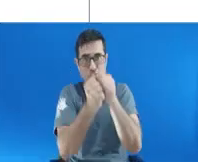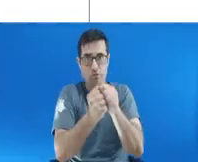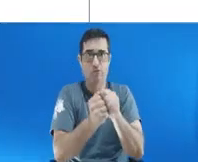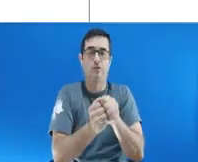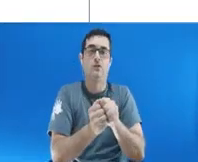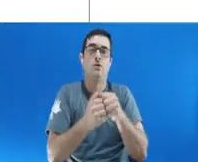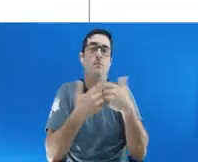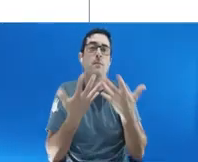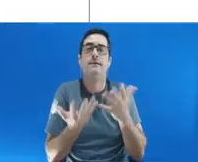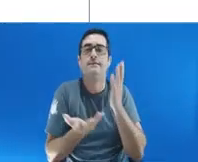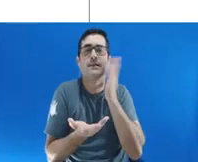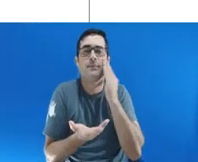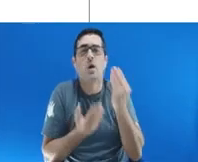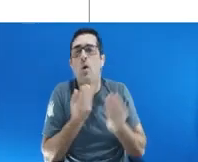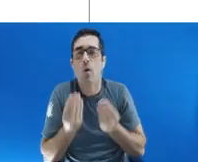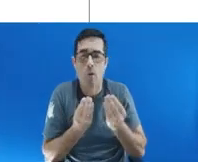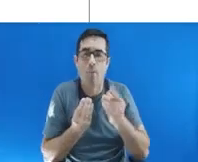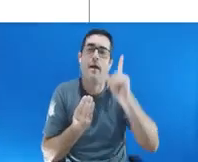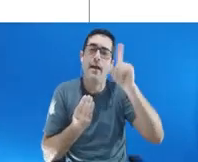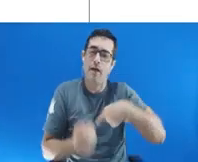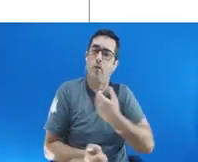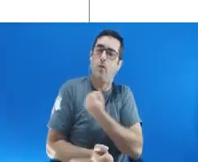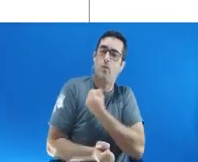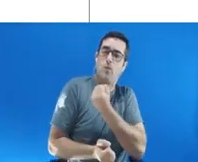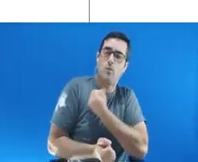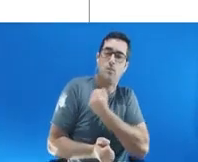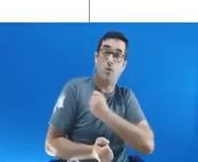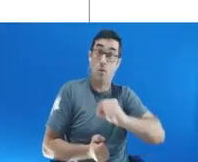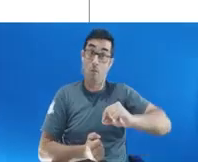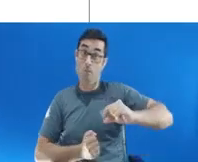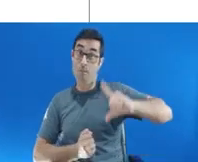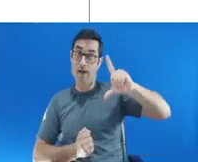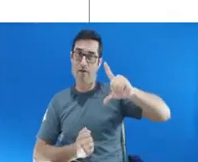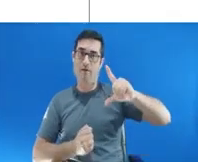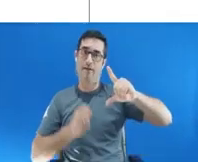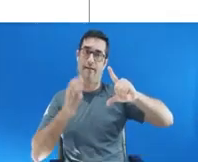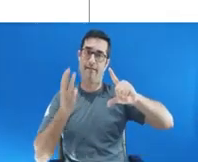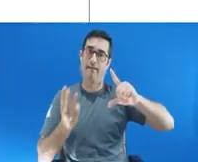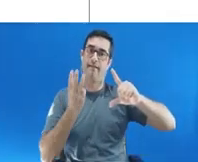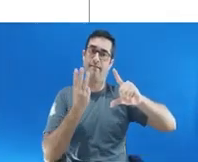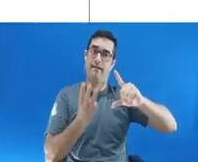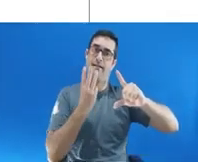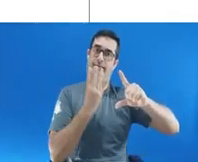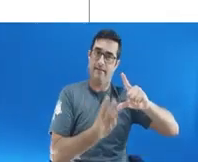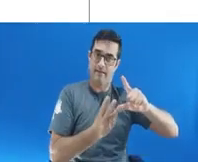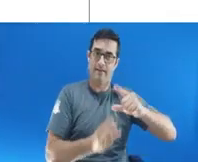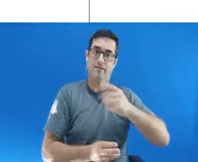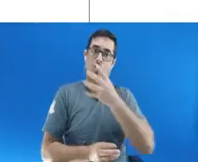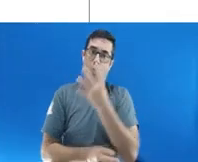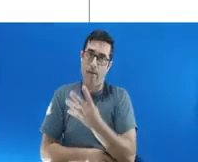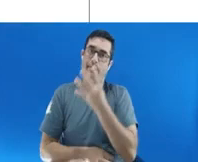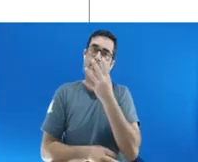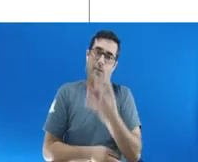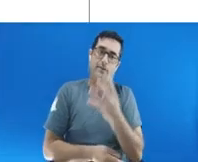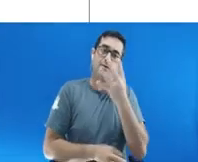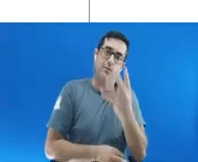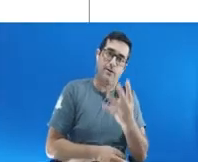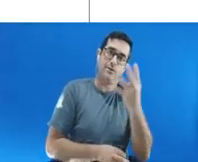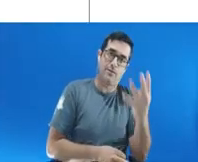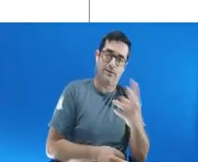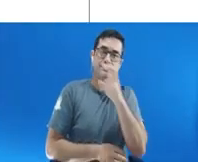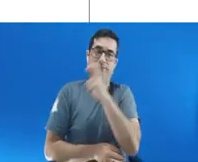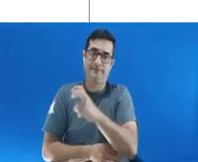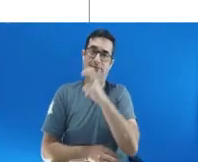número maior, ó. 3, 3 e 3, 4, 4, 4, 4, 5 e 5. Depois,